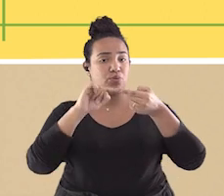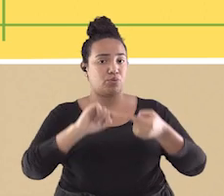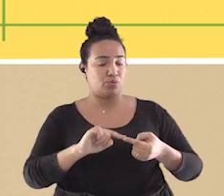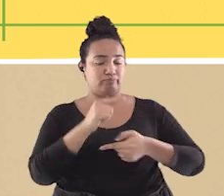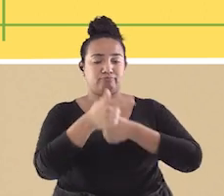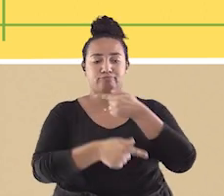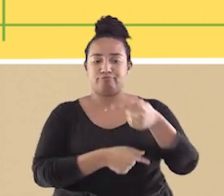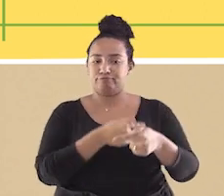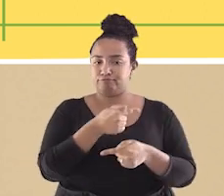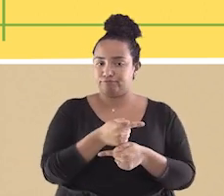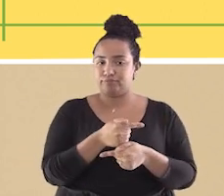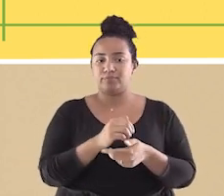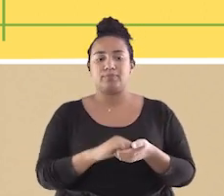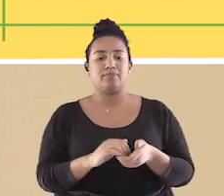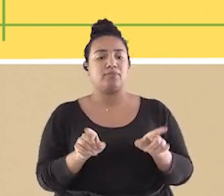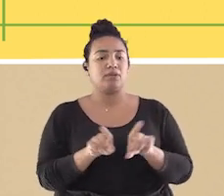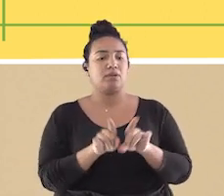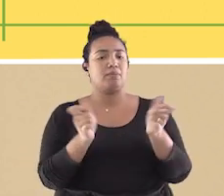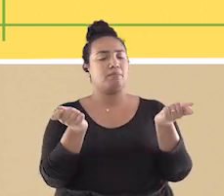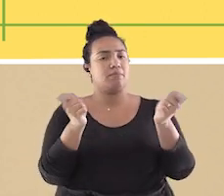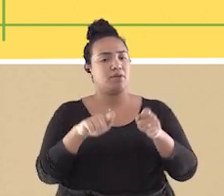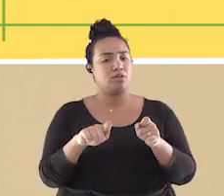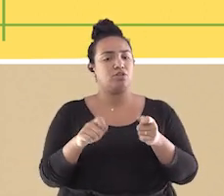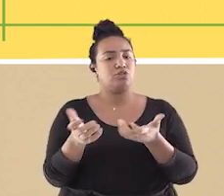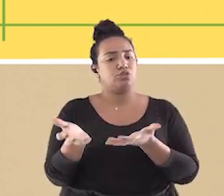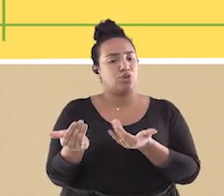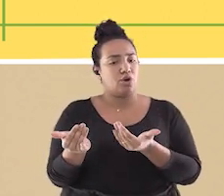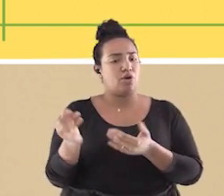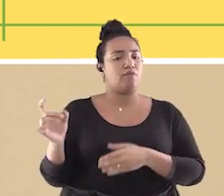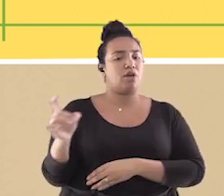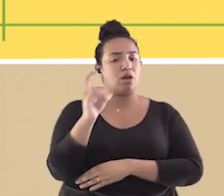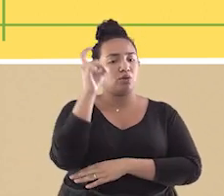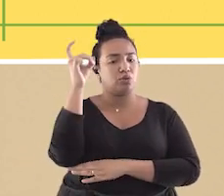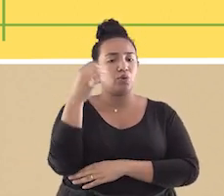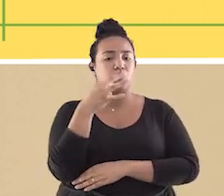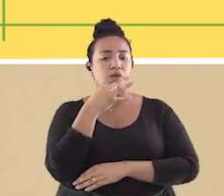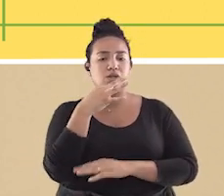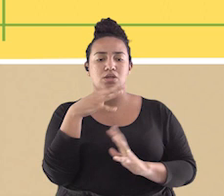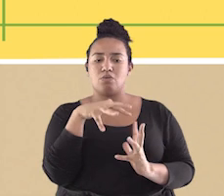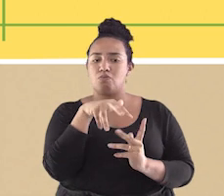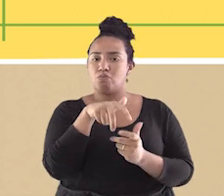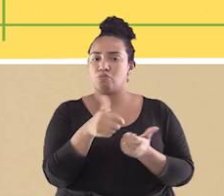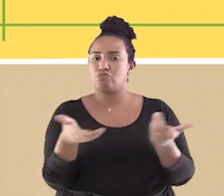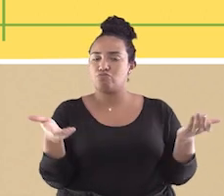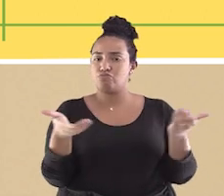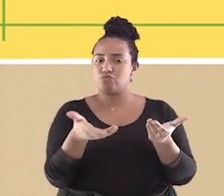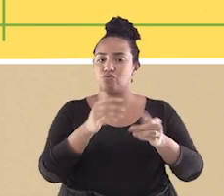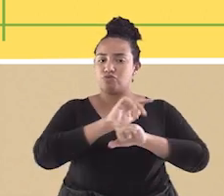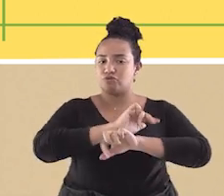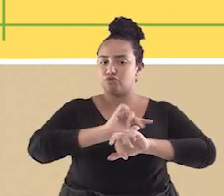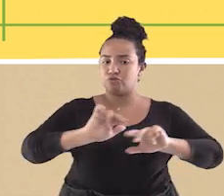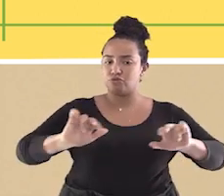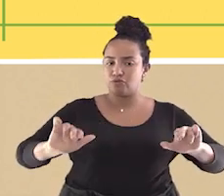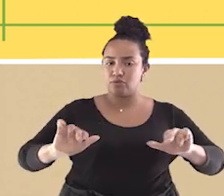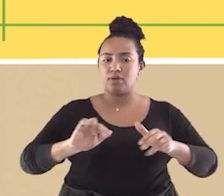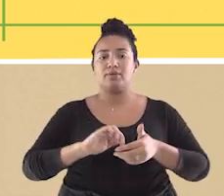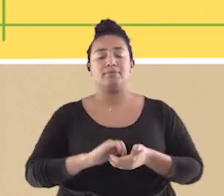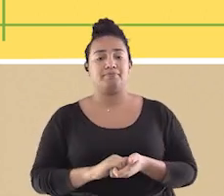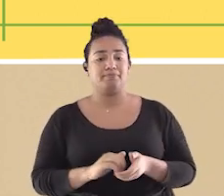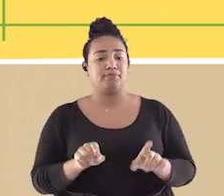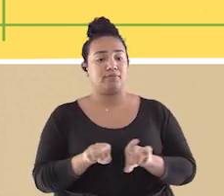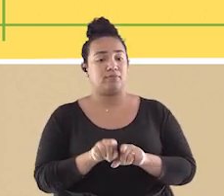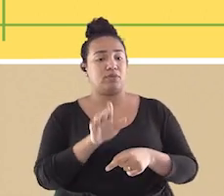relacionados à geografia, que permita aos jovens e adultos conhecerem o mundo atual em sua